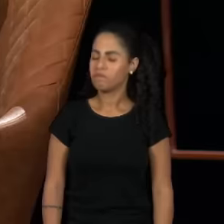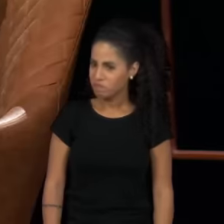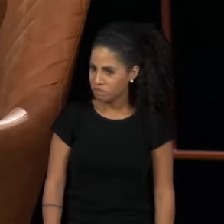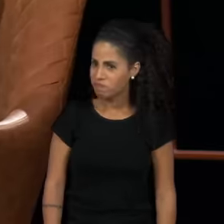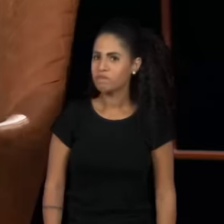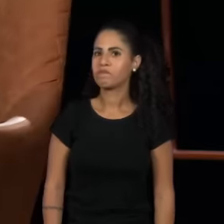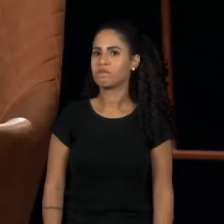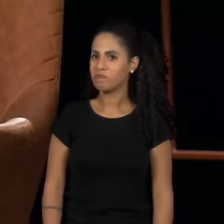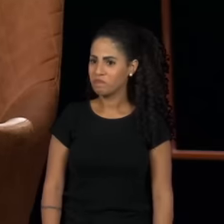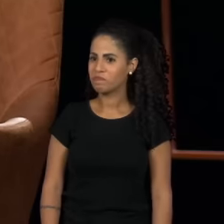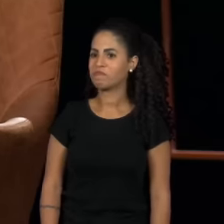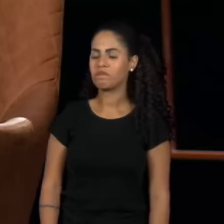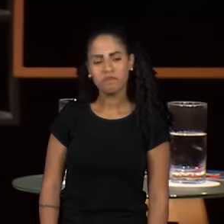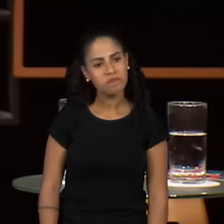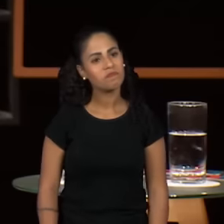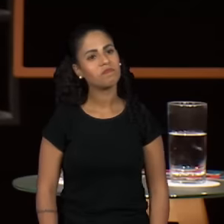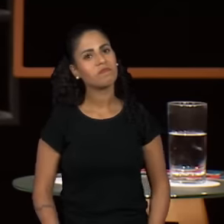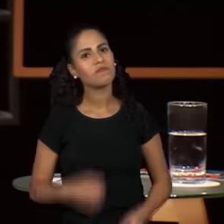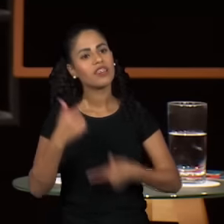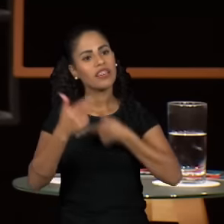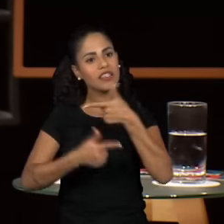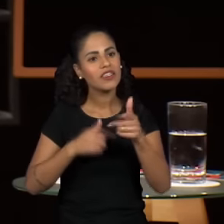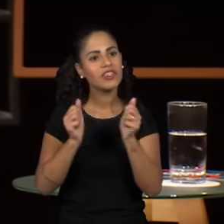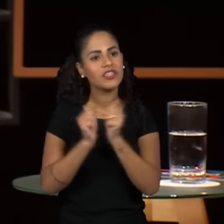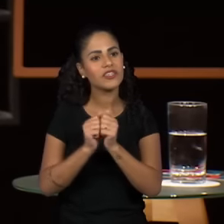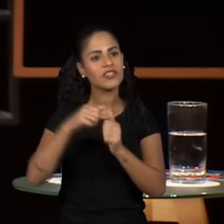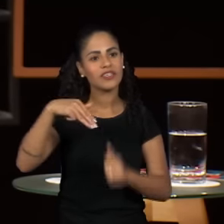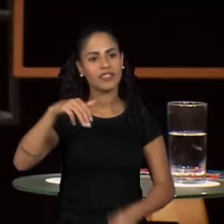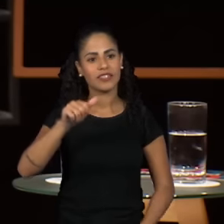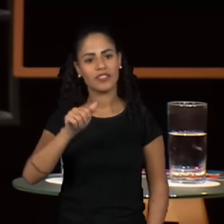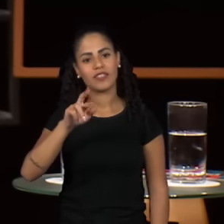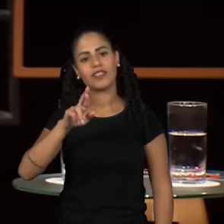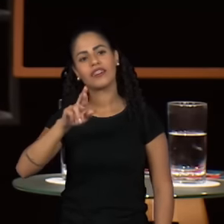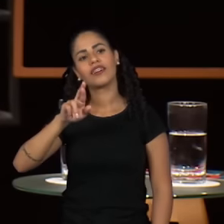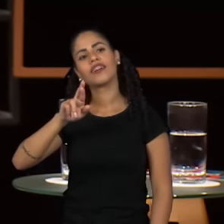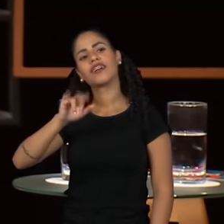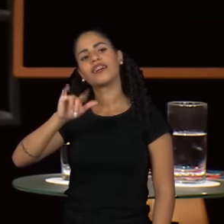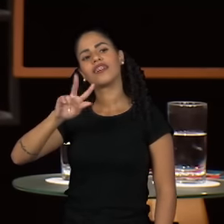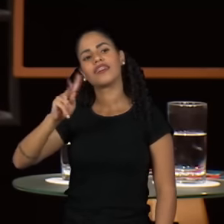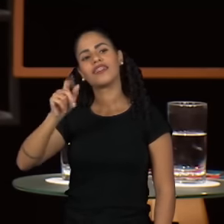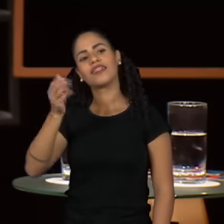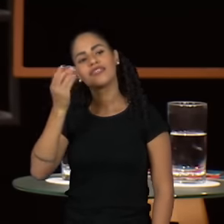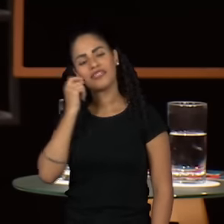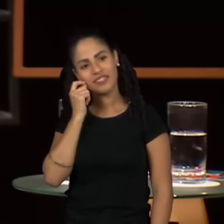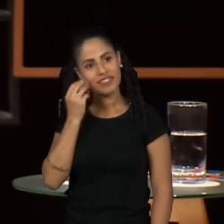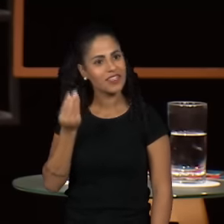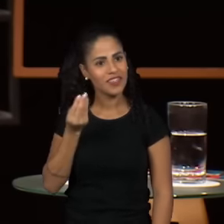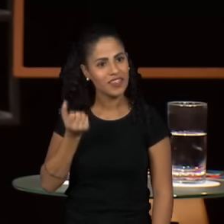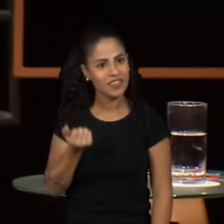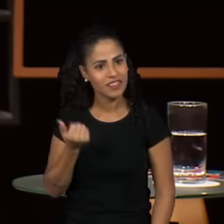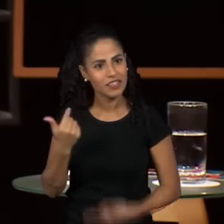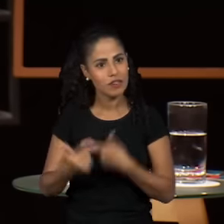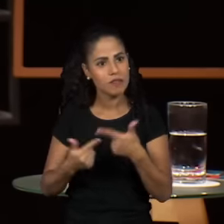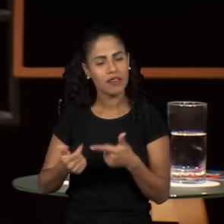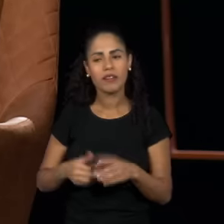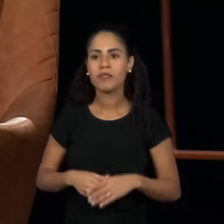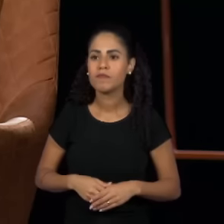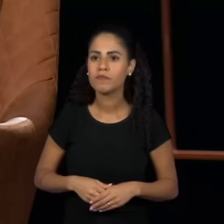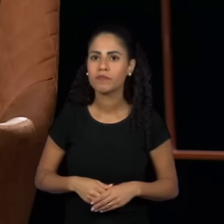Marília, no que trabalhar com a Marília Pera mudou, assim, na sua forma de encarar a profissão?